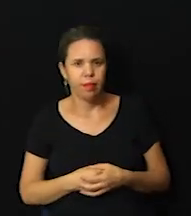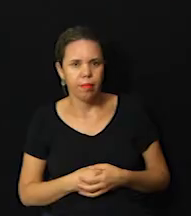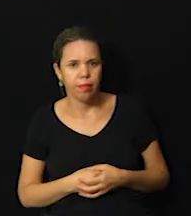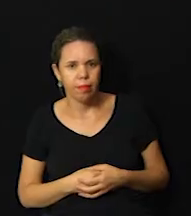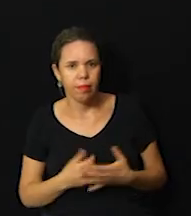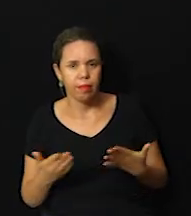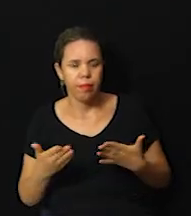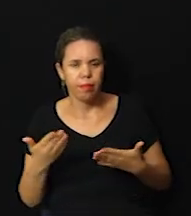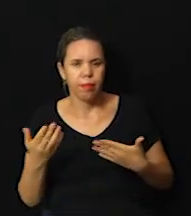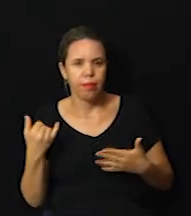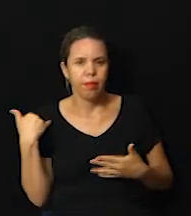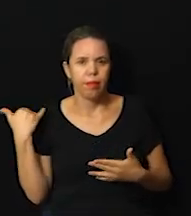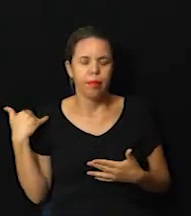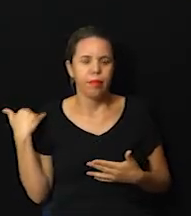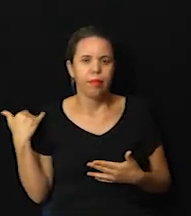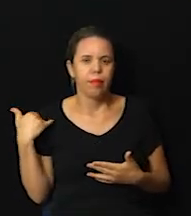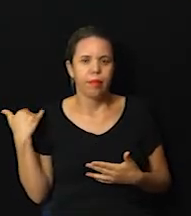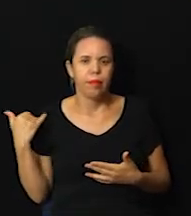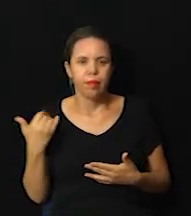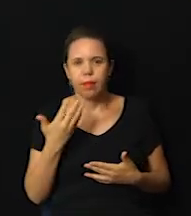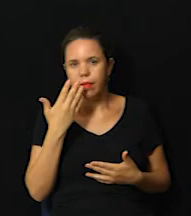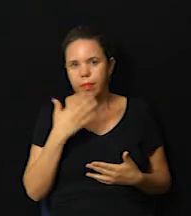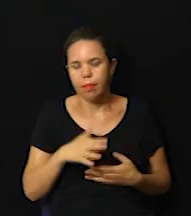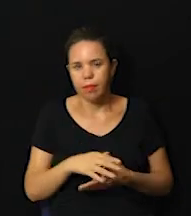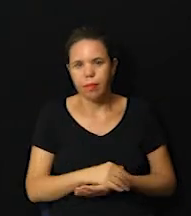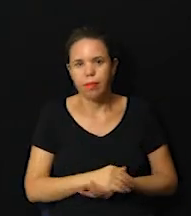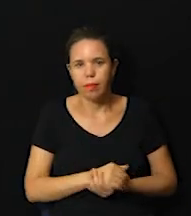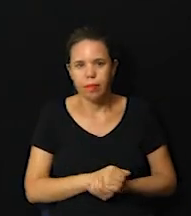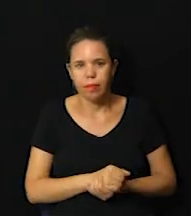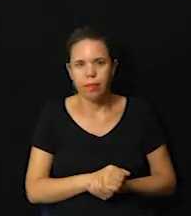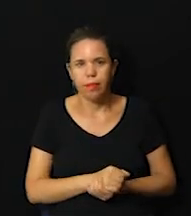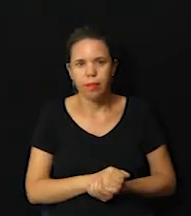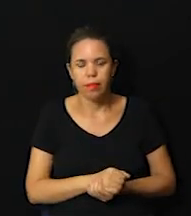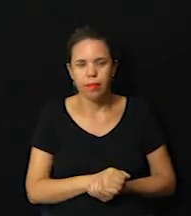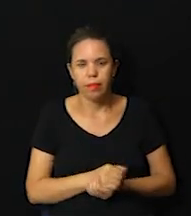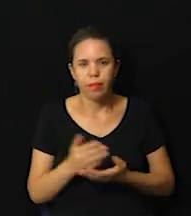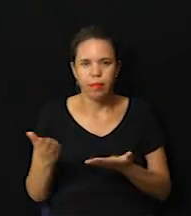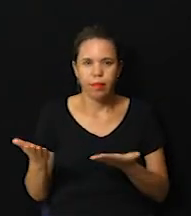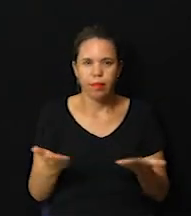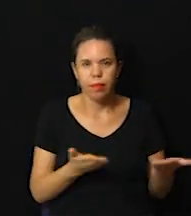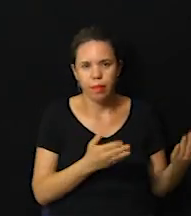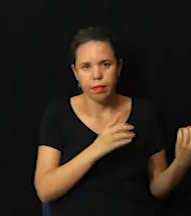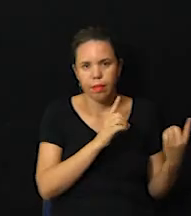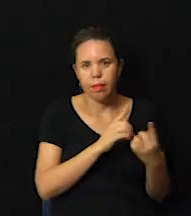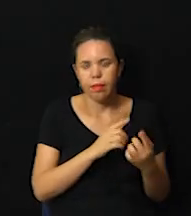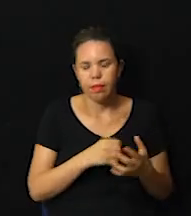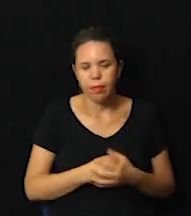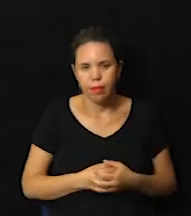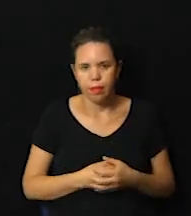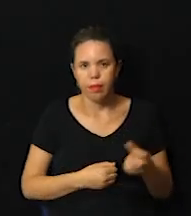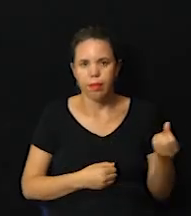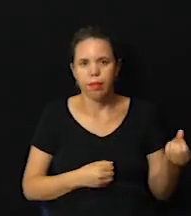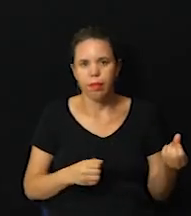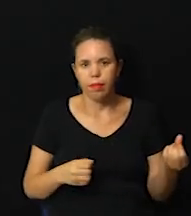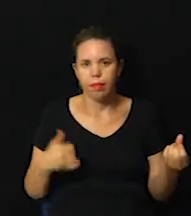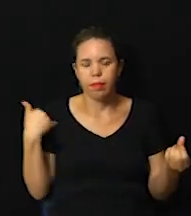Mas qual é a média de idade das crianças que vocês recebem aí? É de